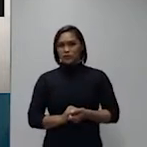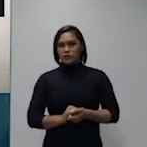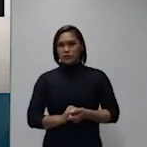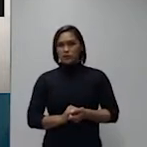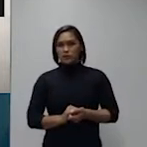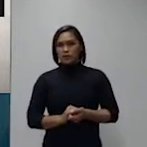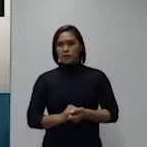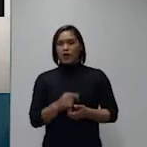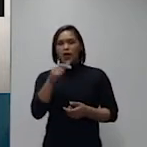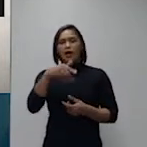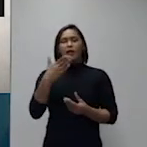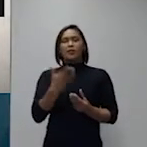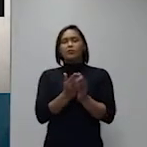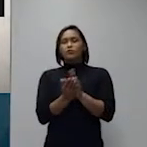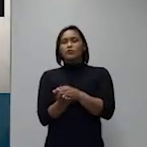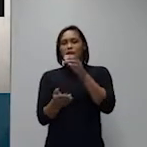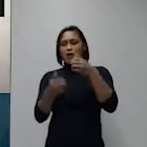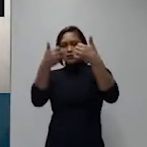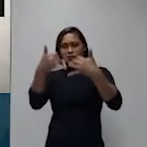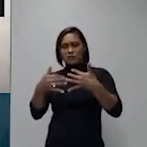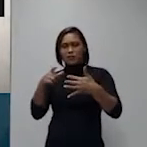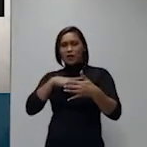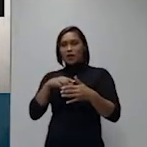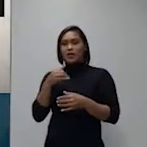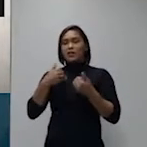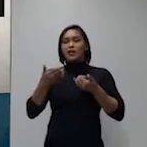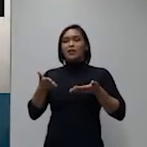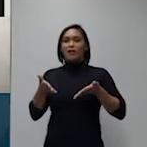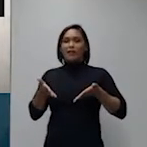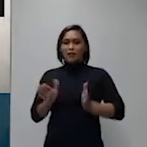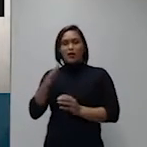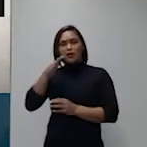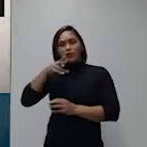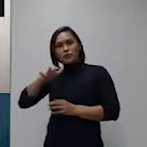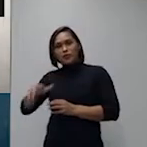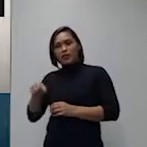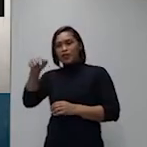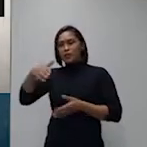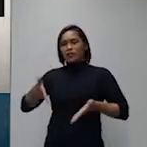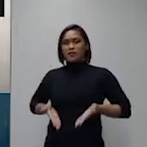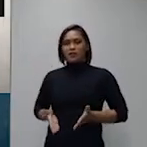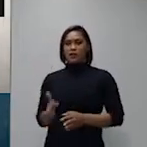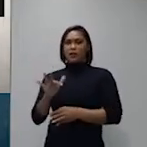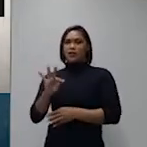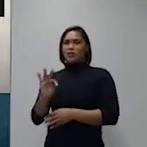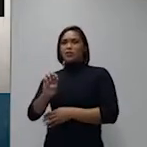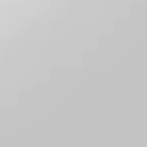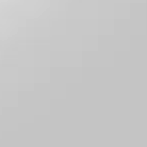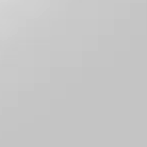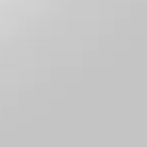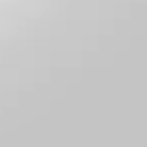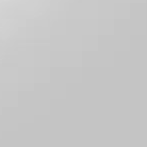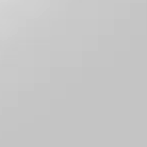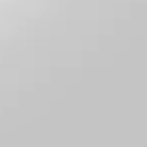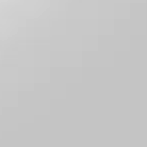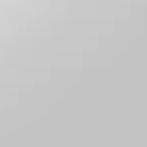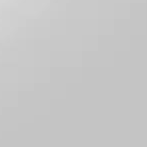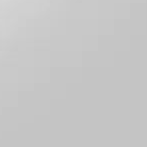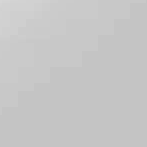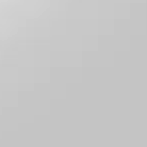pelos danos apontados na turma seguiu o entendimento da relatora e deu provimento ao recurso especial do hospital